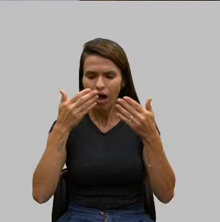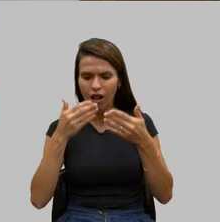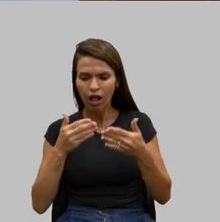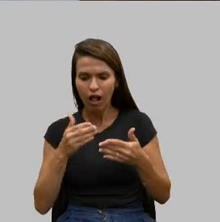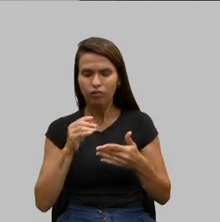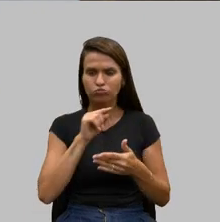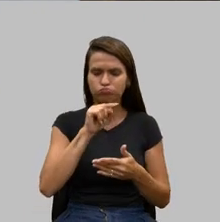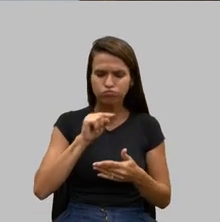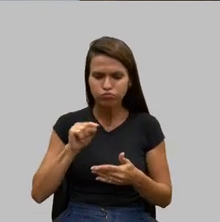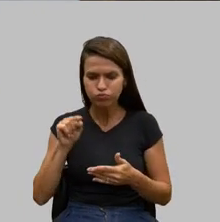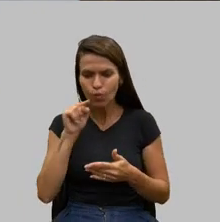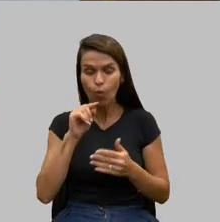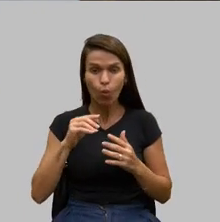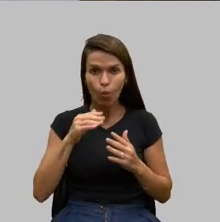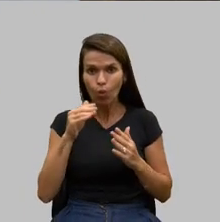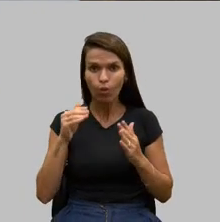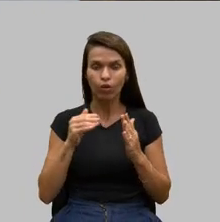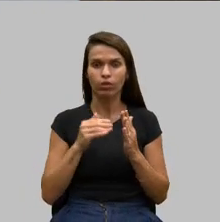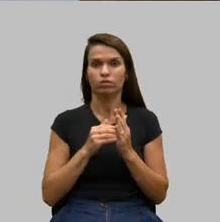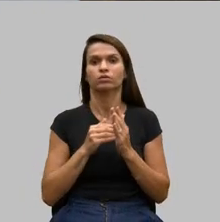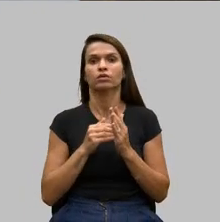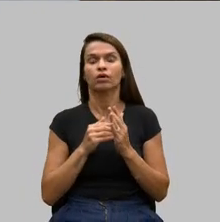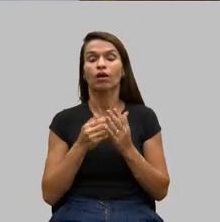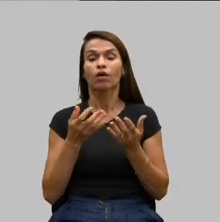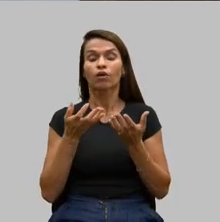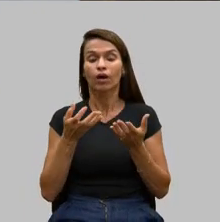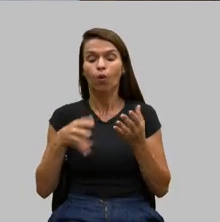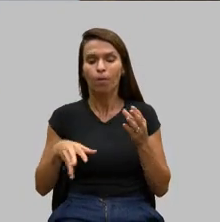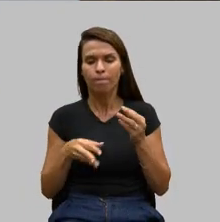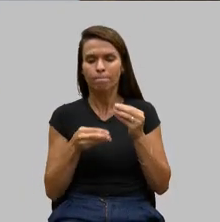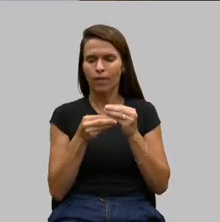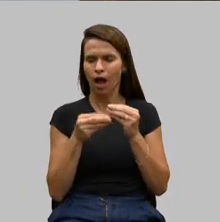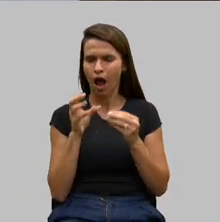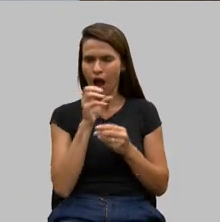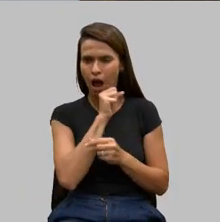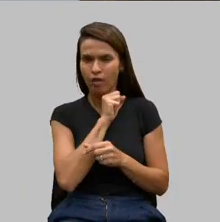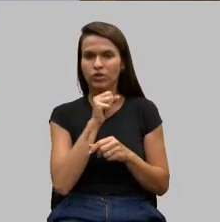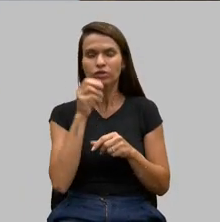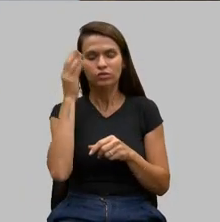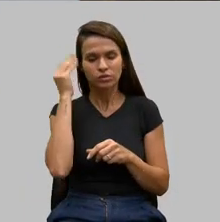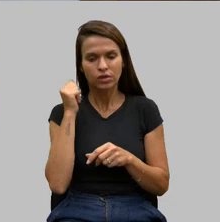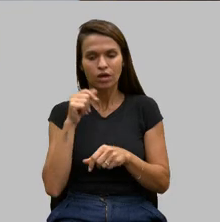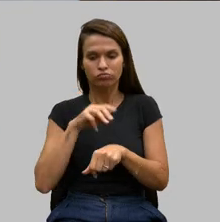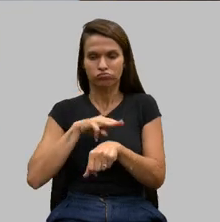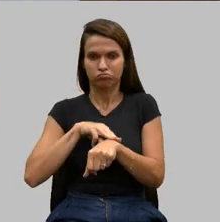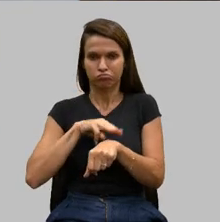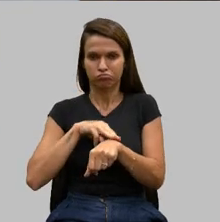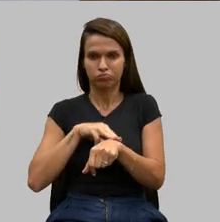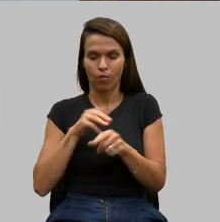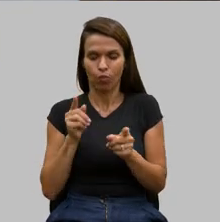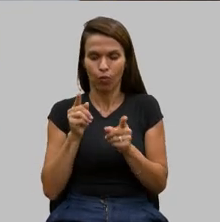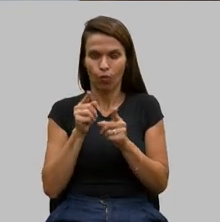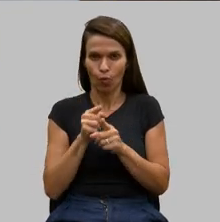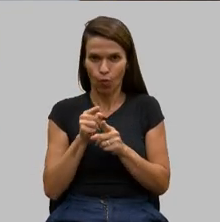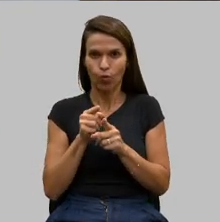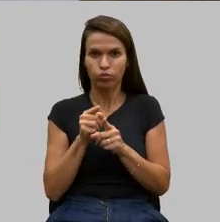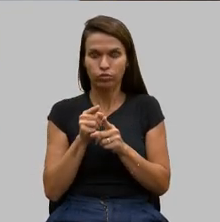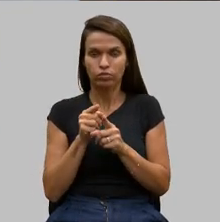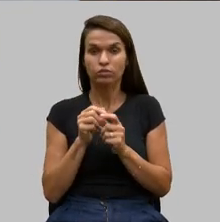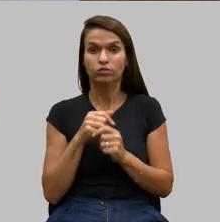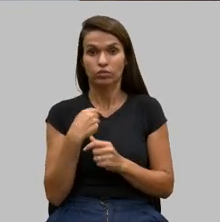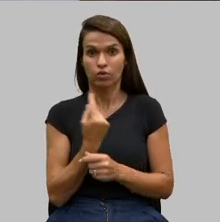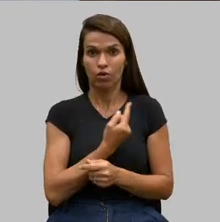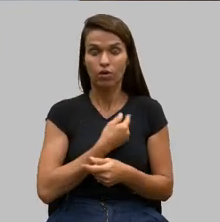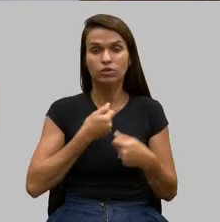quero pontuar mais algumas coisas bem rapidamente porque eu eu sei que o o prazo é é muito curto nós precisamos